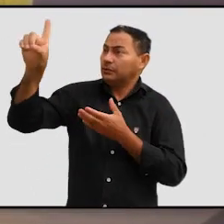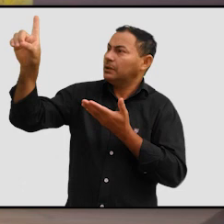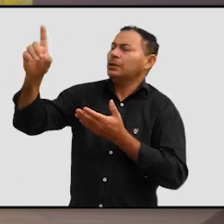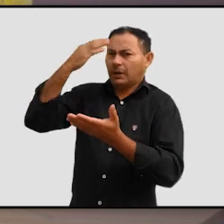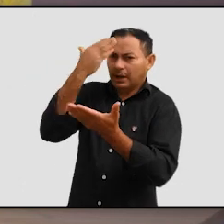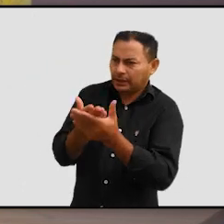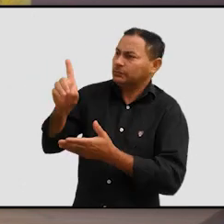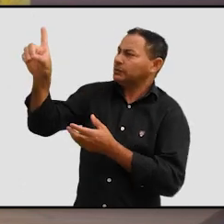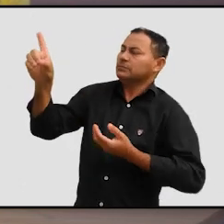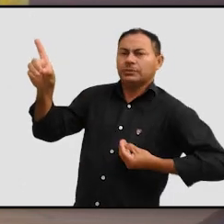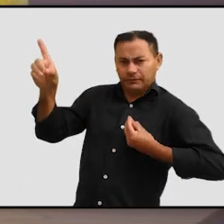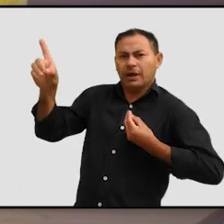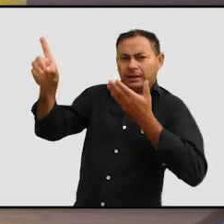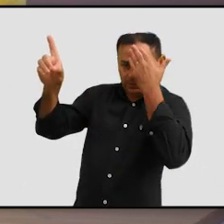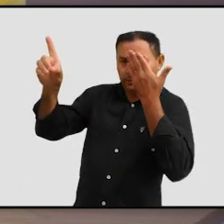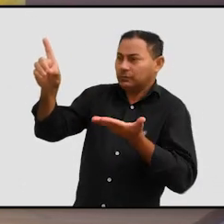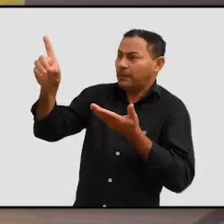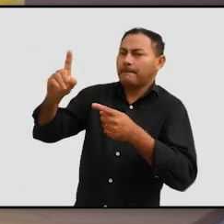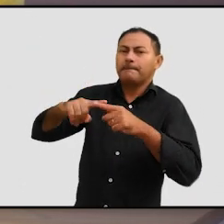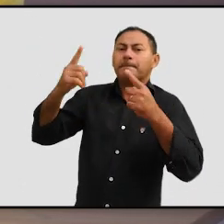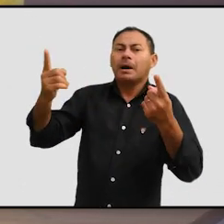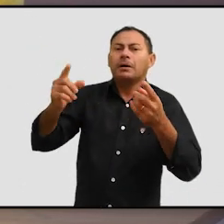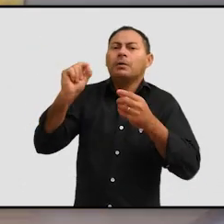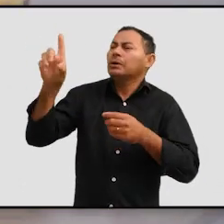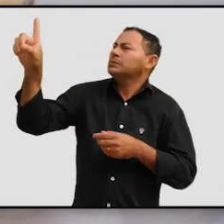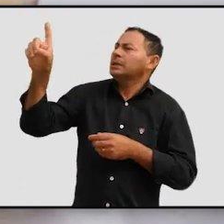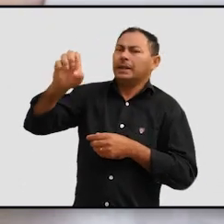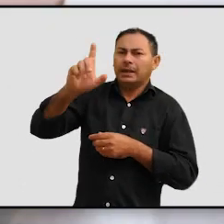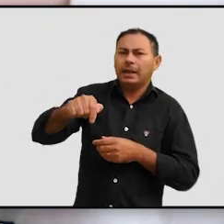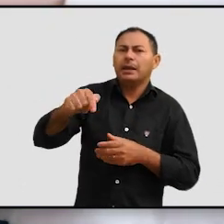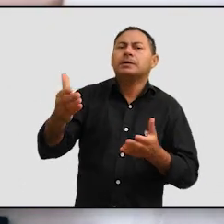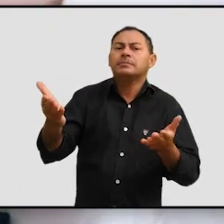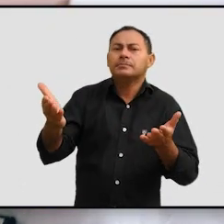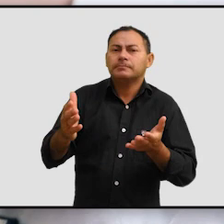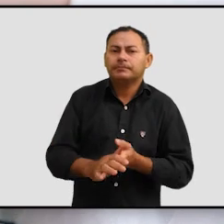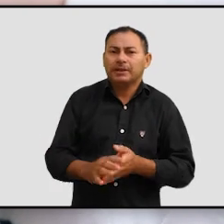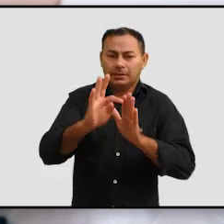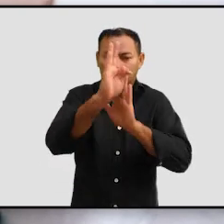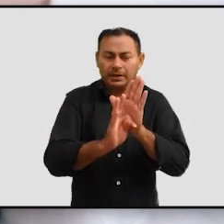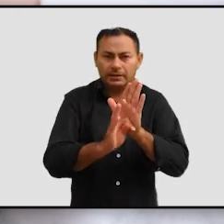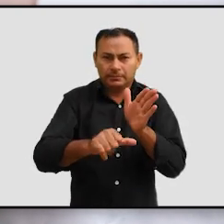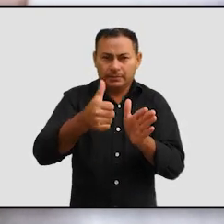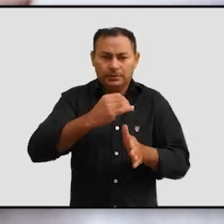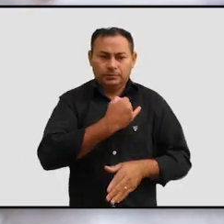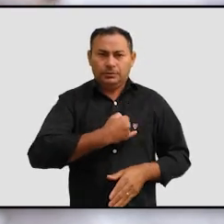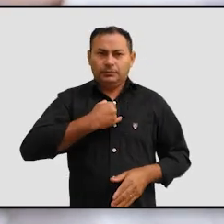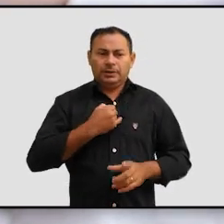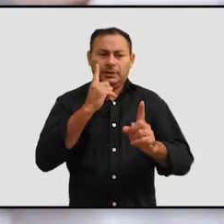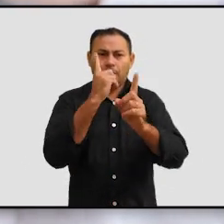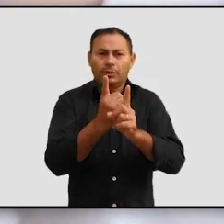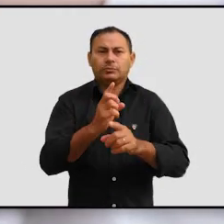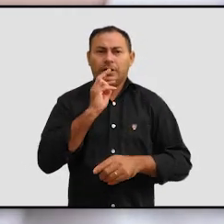para Deus: eu creio que o Senhor existe. Mas o que o Senhor é? Nesse texto de 1